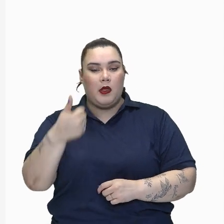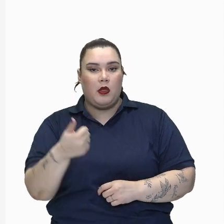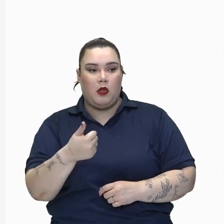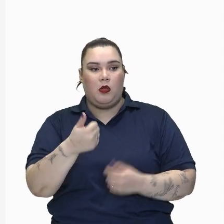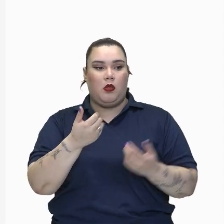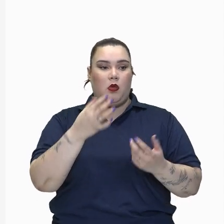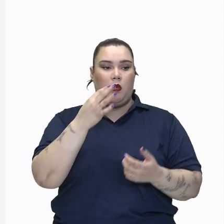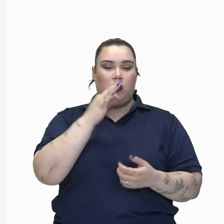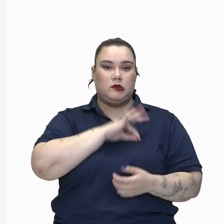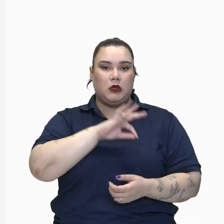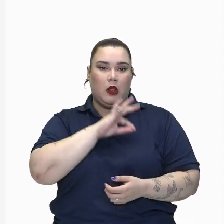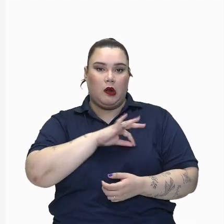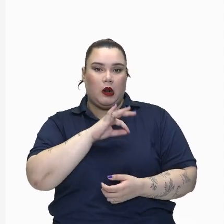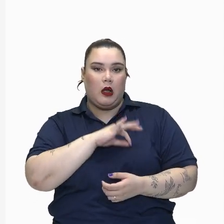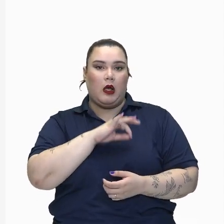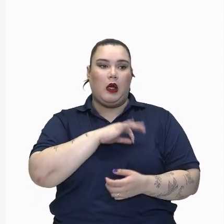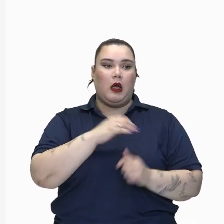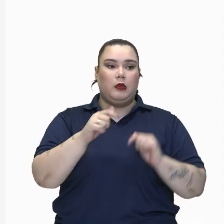econômicas, melhores